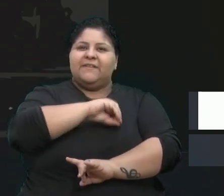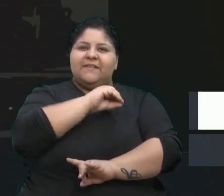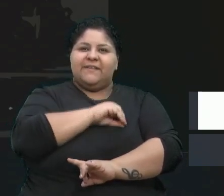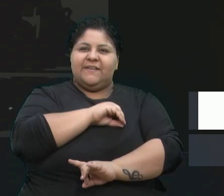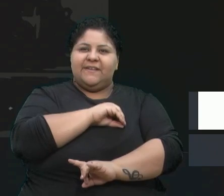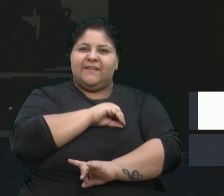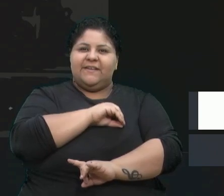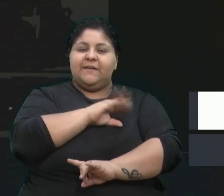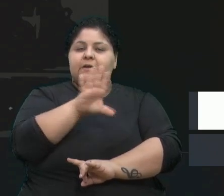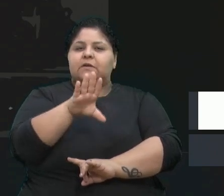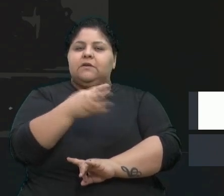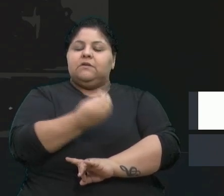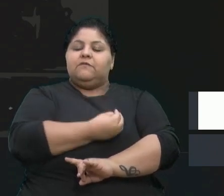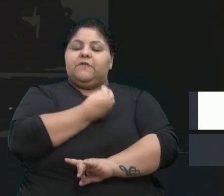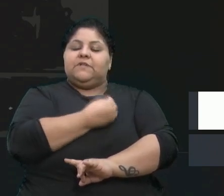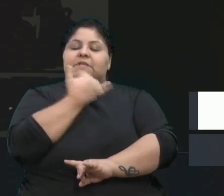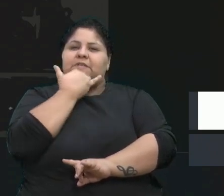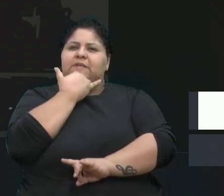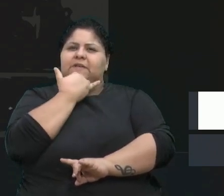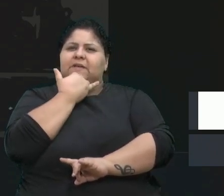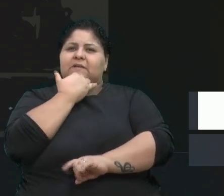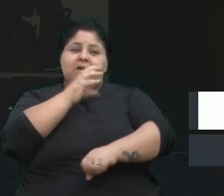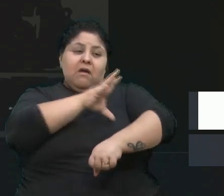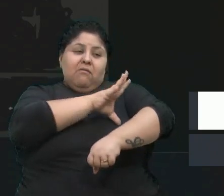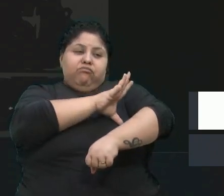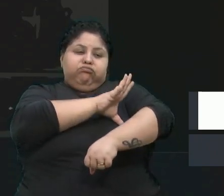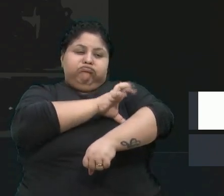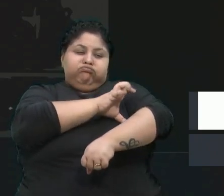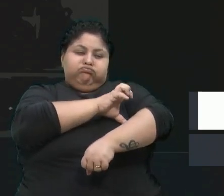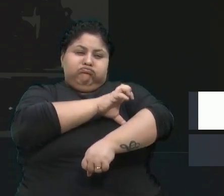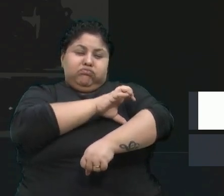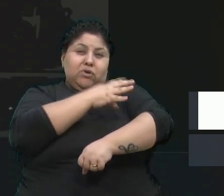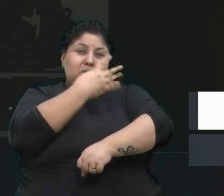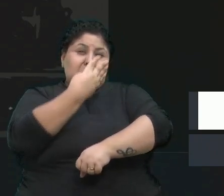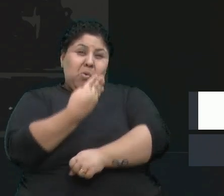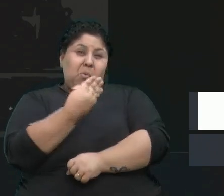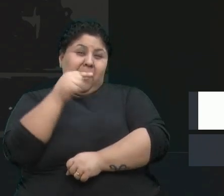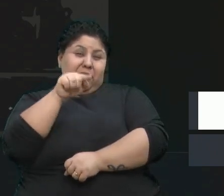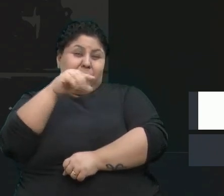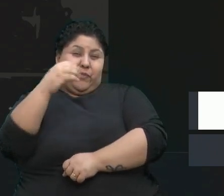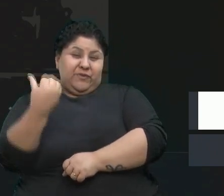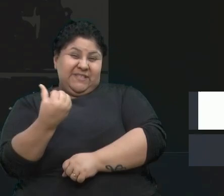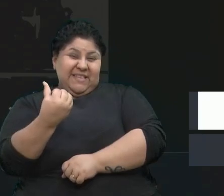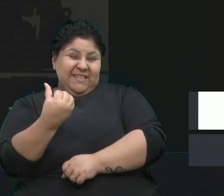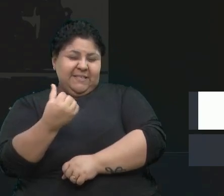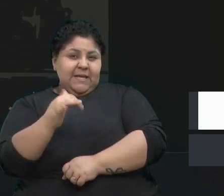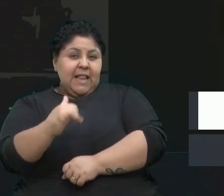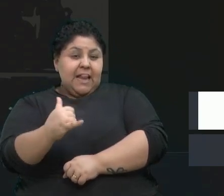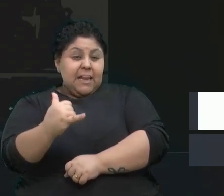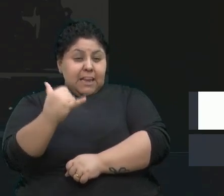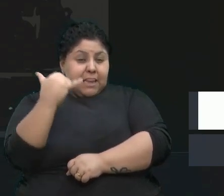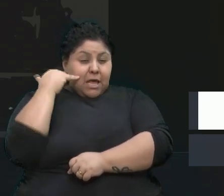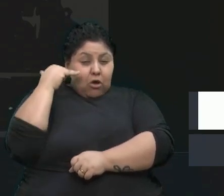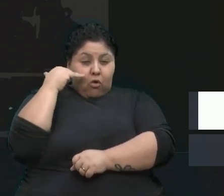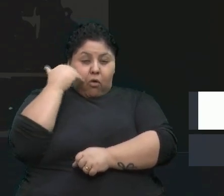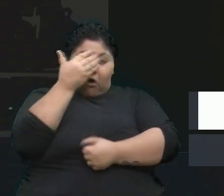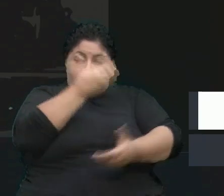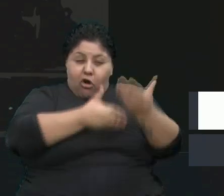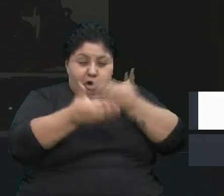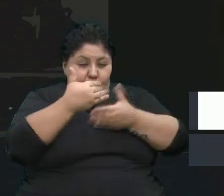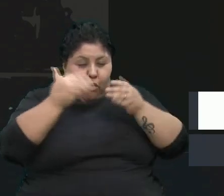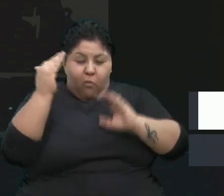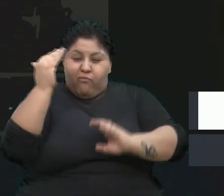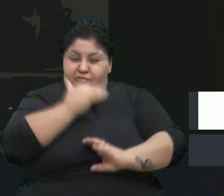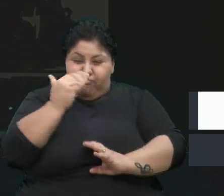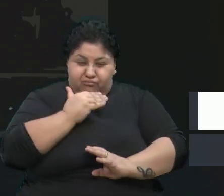agora não sei dizer certo se era 4/6 ou 6/4, onde a gente ligou para ela, ela nos atendeu e nos socorreu lá